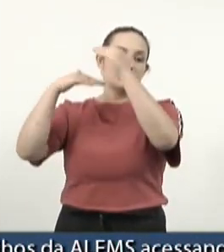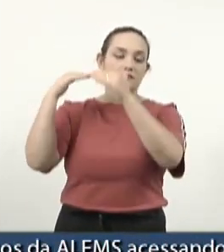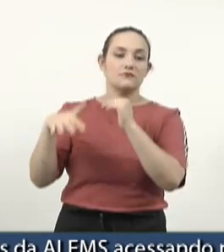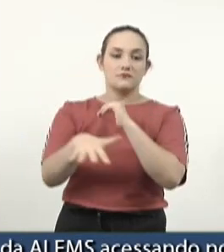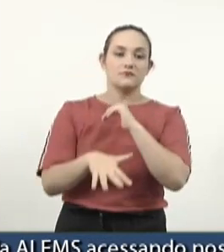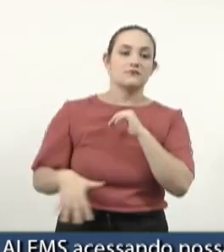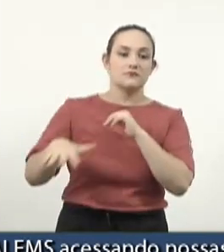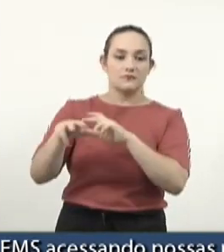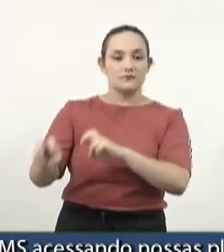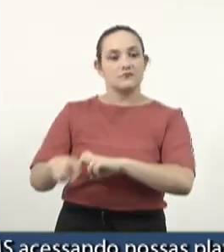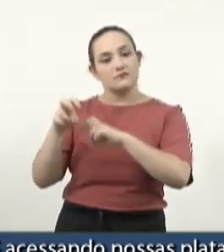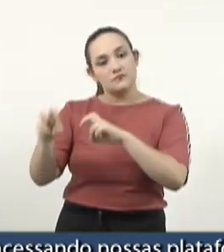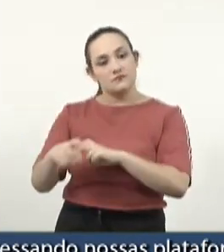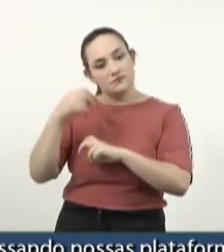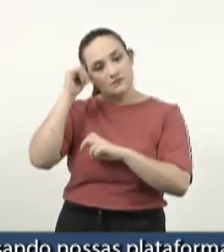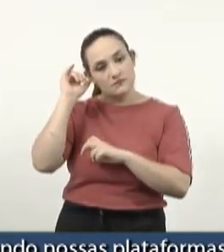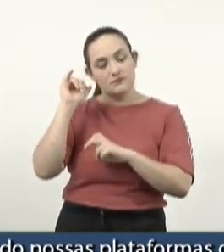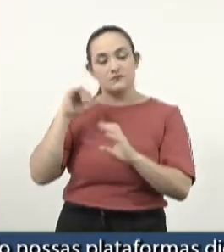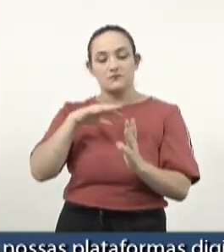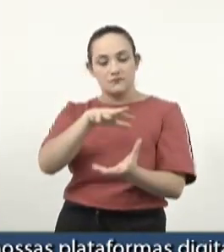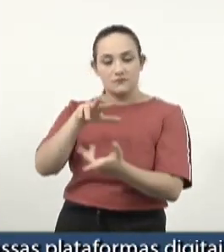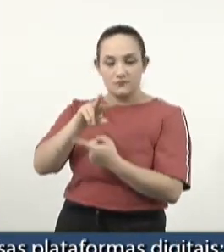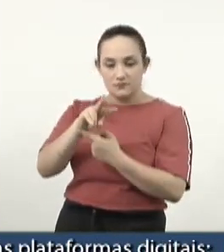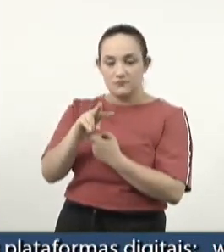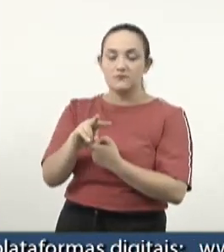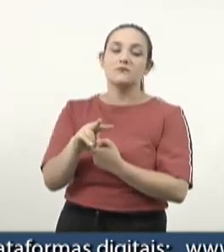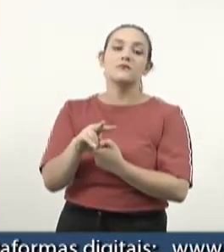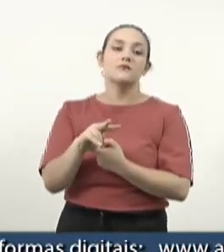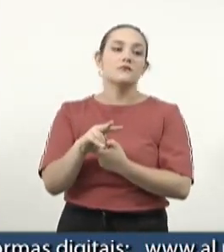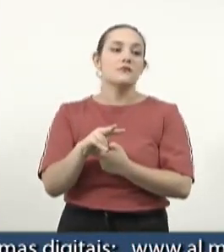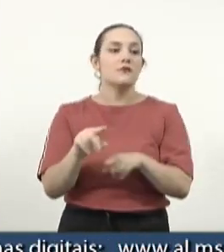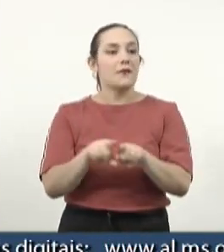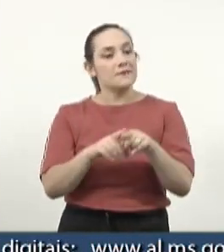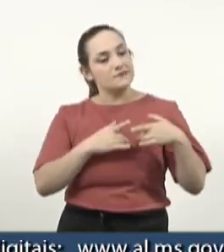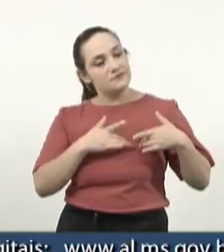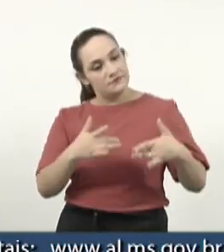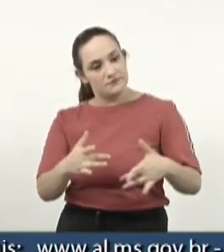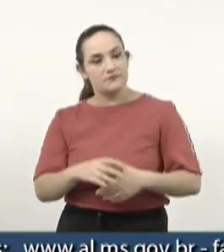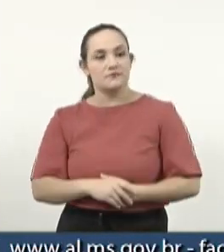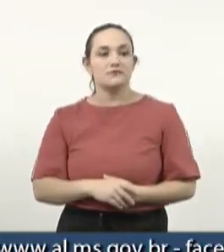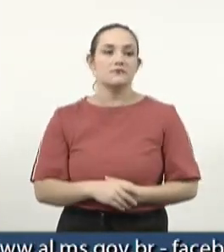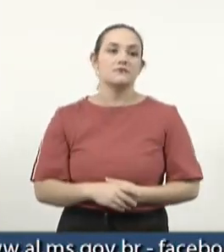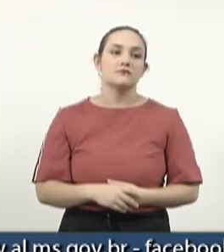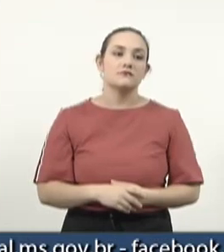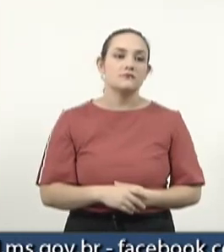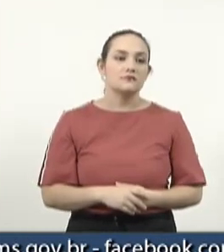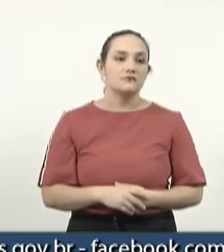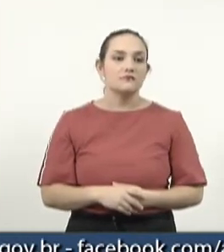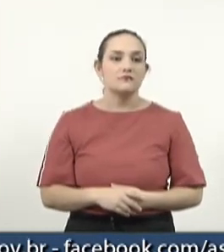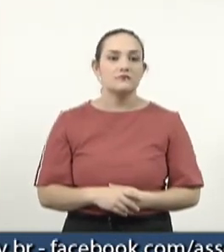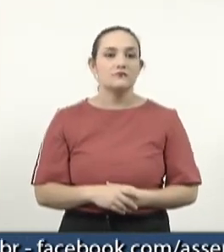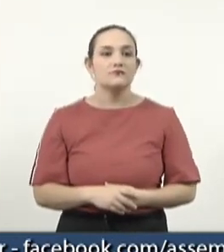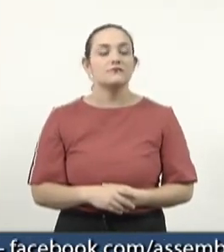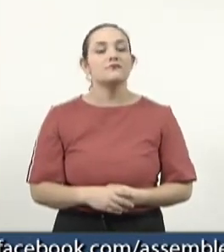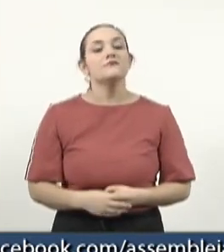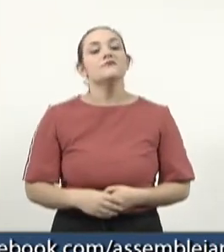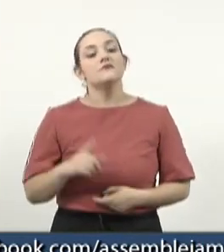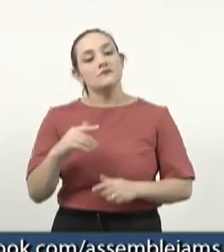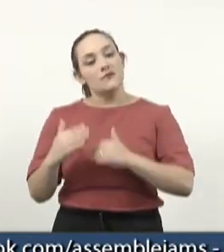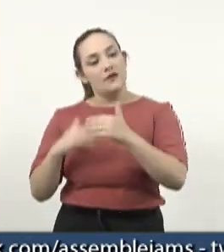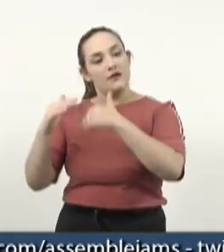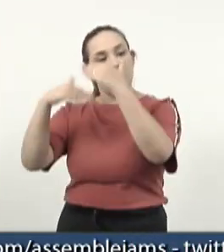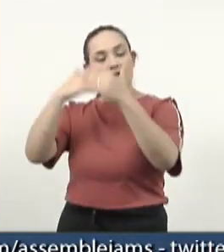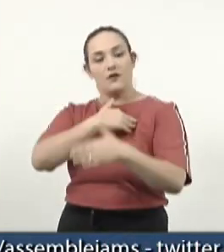rural sustentável e solidário. Artigo 2º, o Conselho Estadual de Desenvolvimento Rural